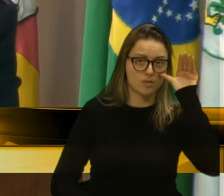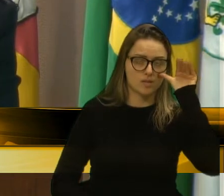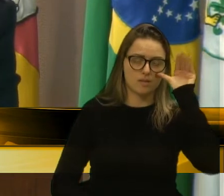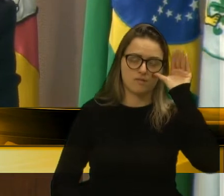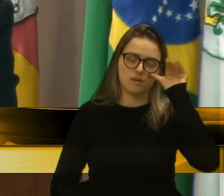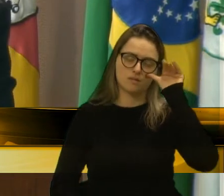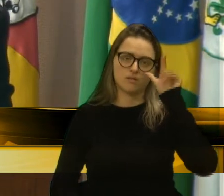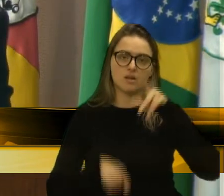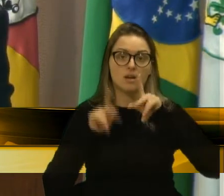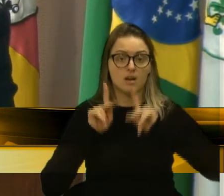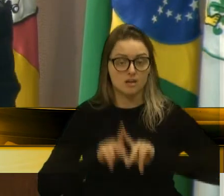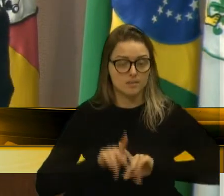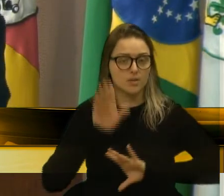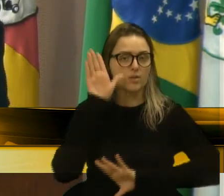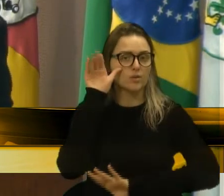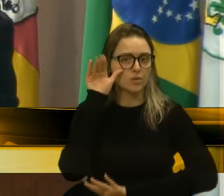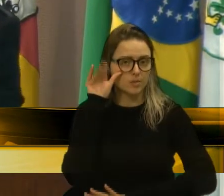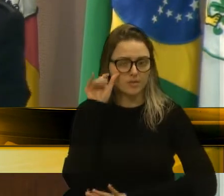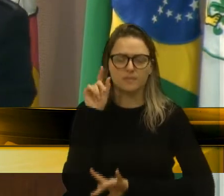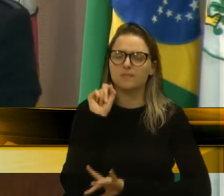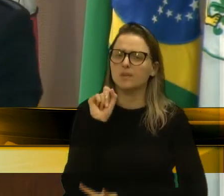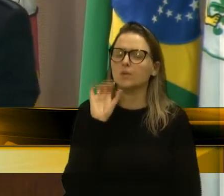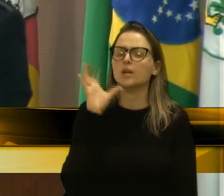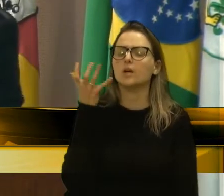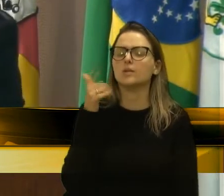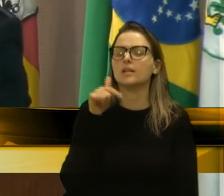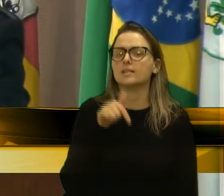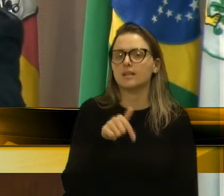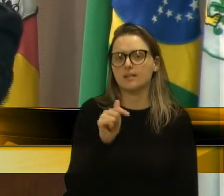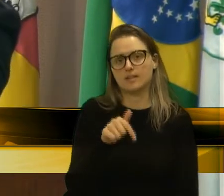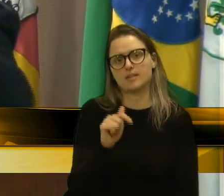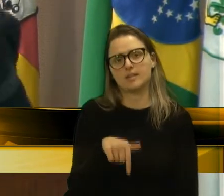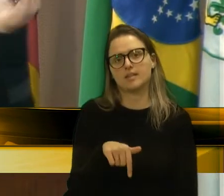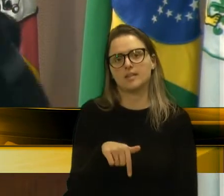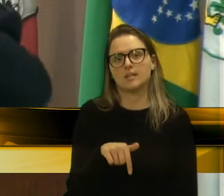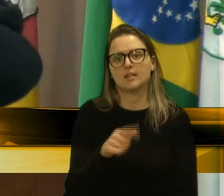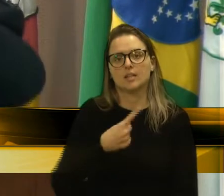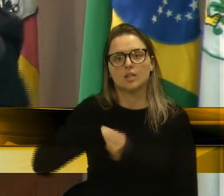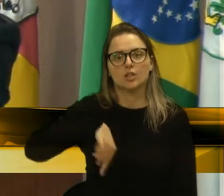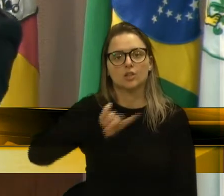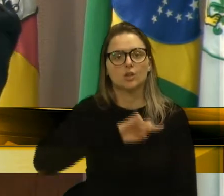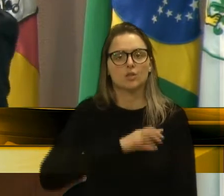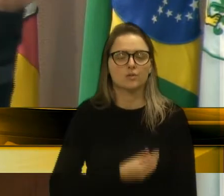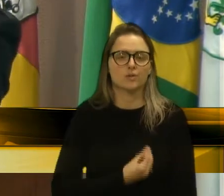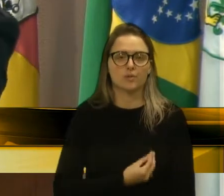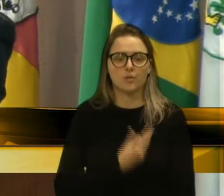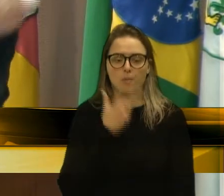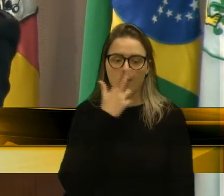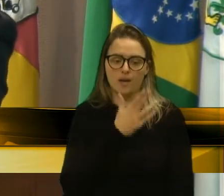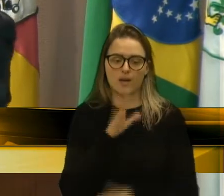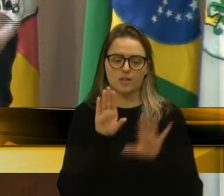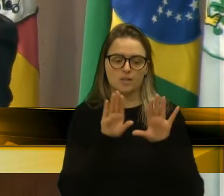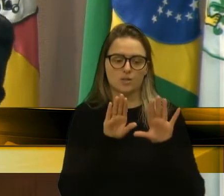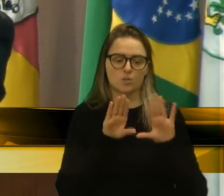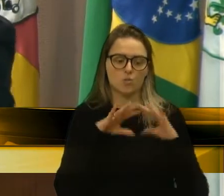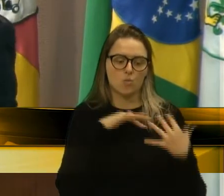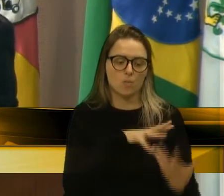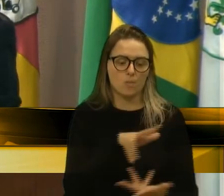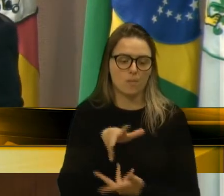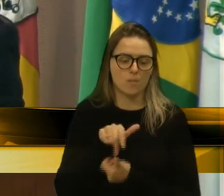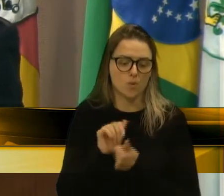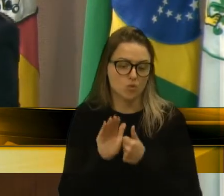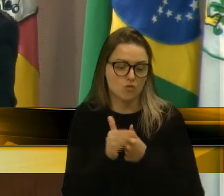As pessoas estão de olho. É que aqui, nobres pares, a gente vive um mundo aqui, parece um mundo fechado aqui do legislativo, que a